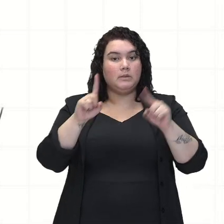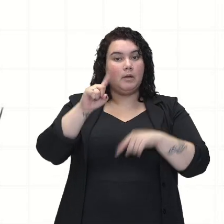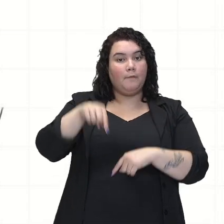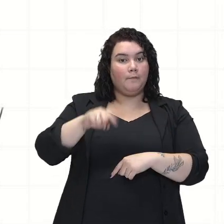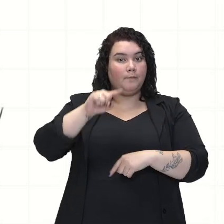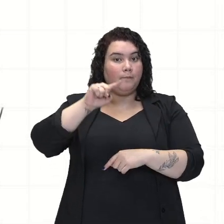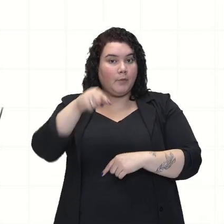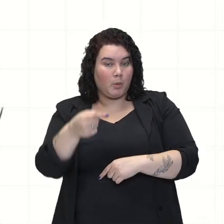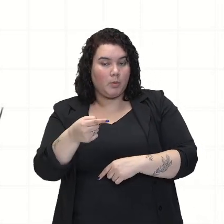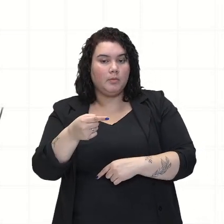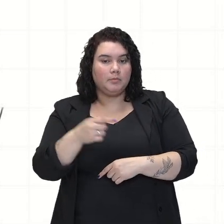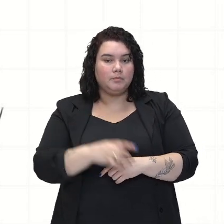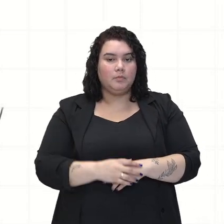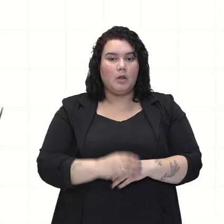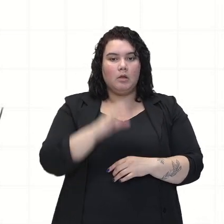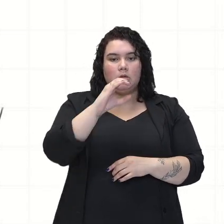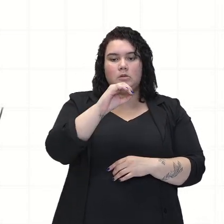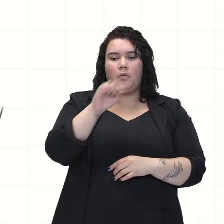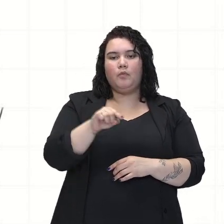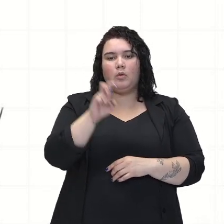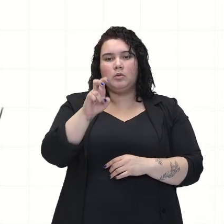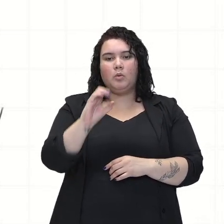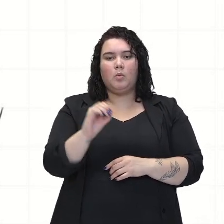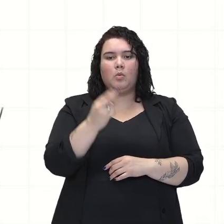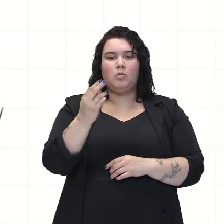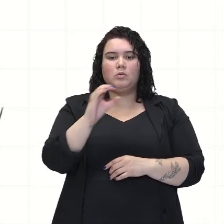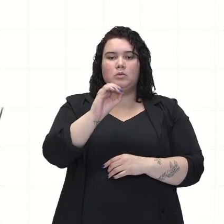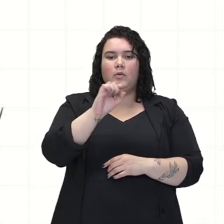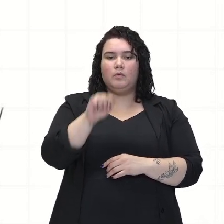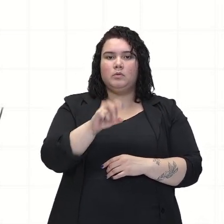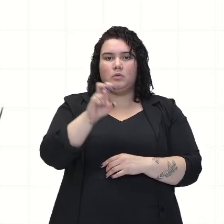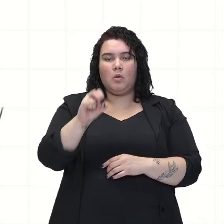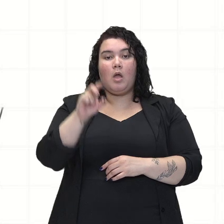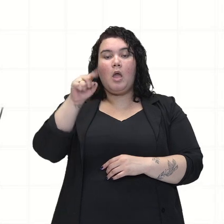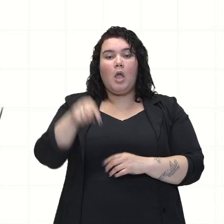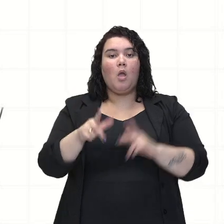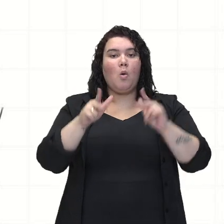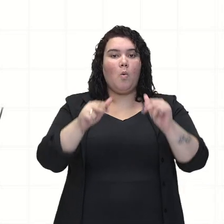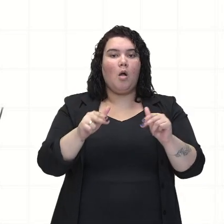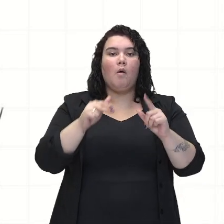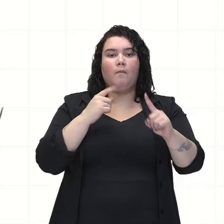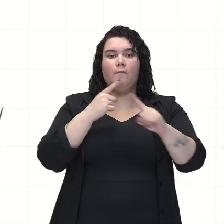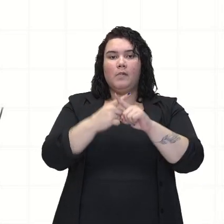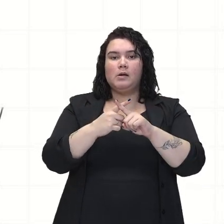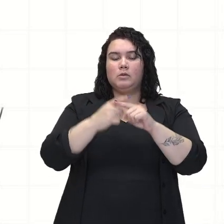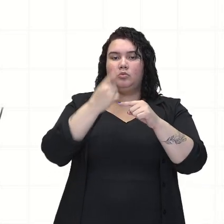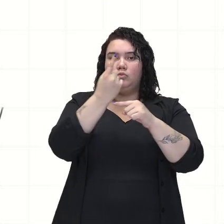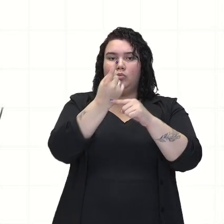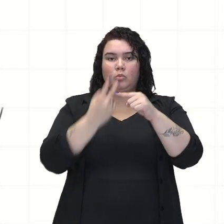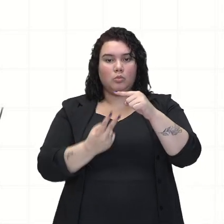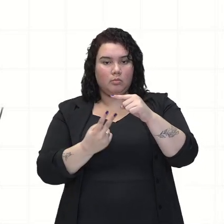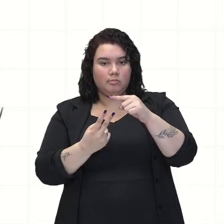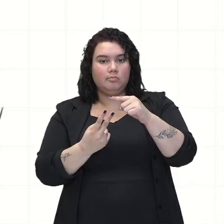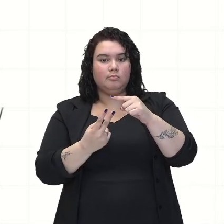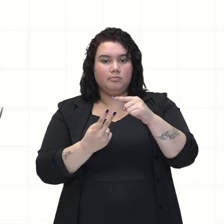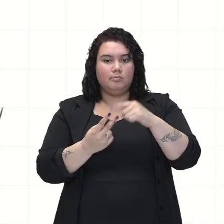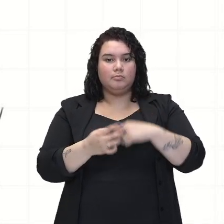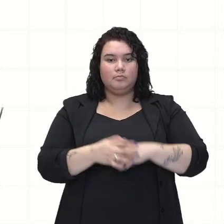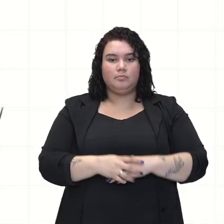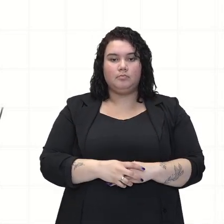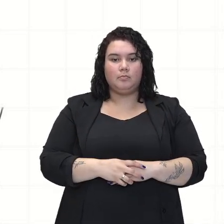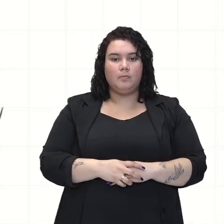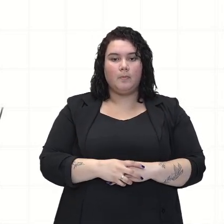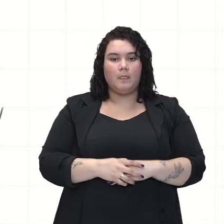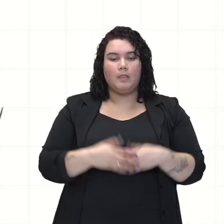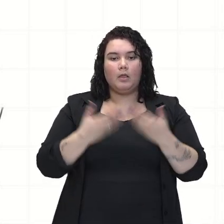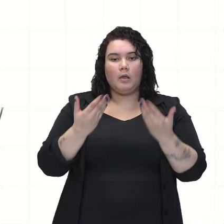0,5, 0,50 é a mesma coisa que multiplicar por 1/2, né? Ó, isso aqui,